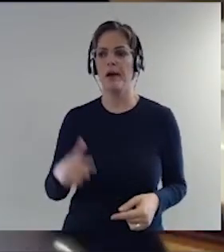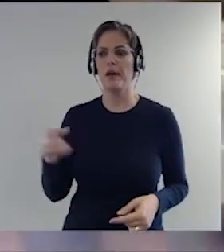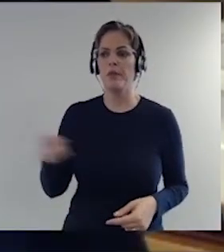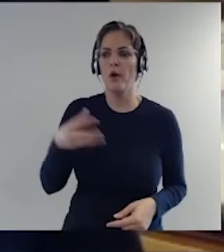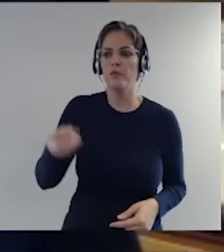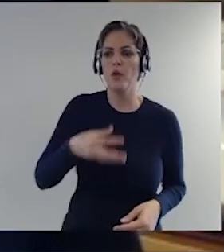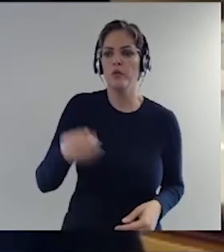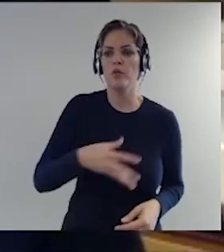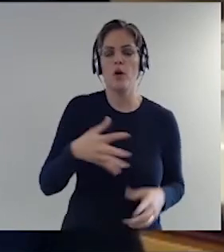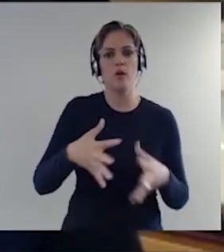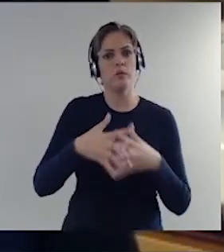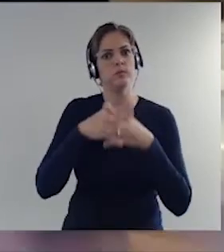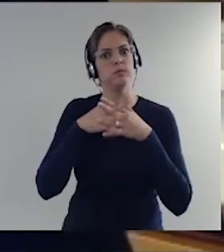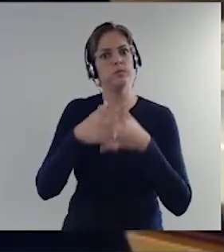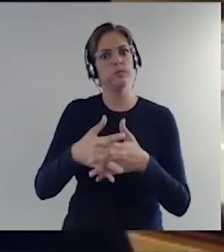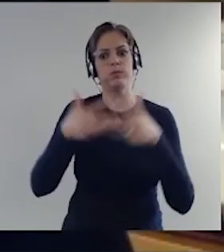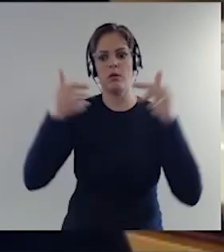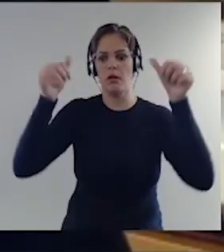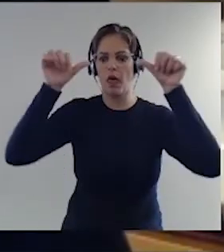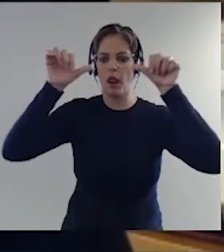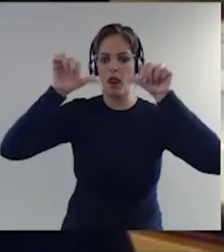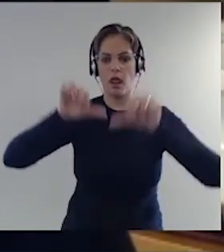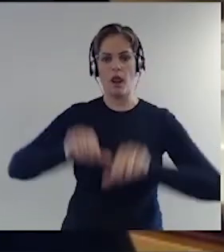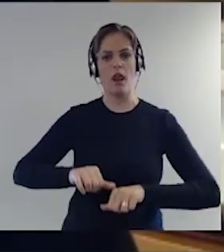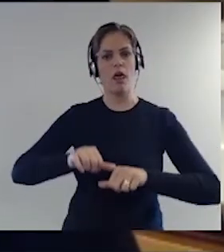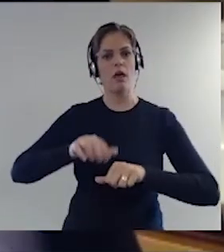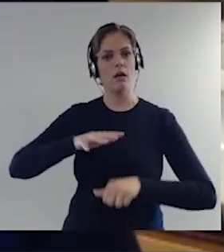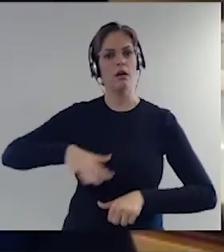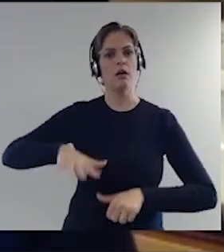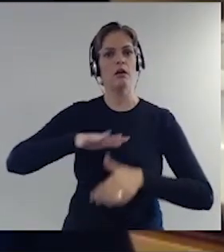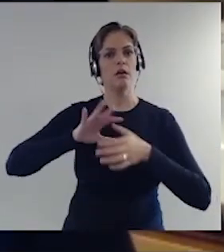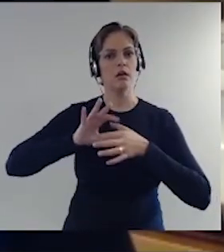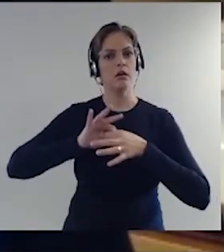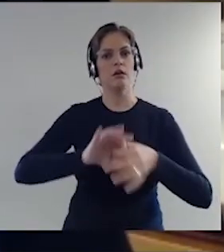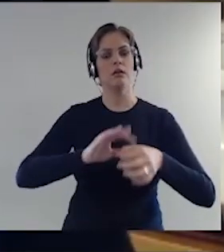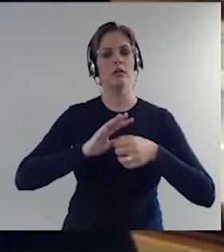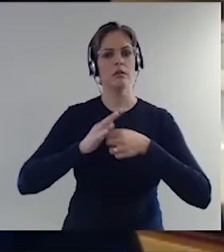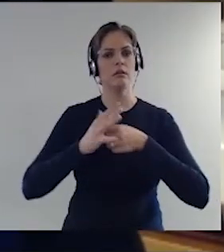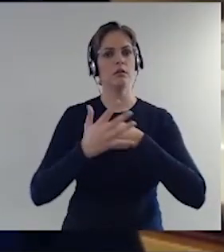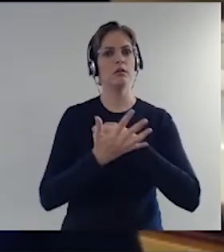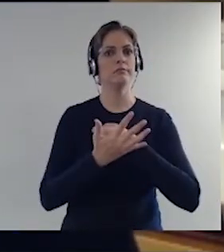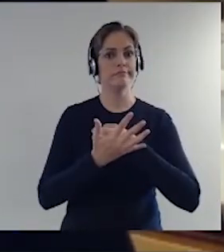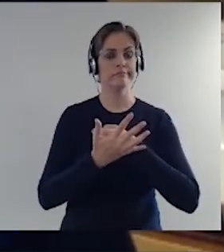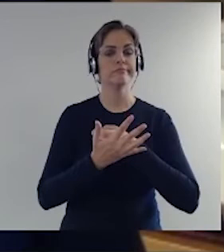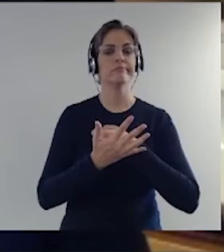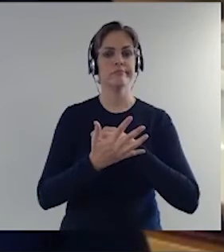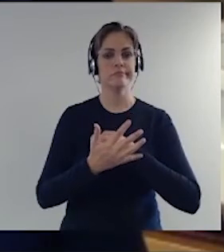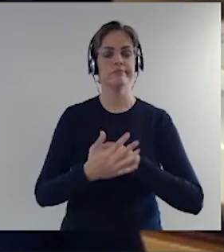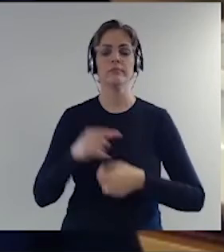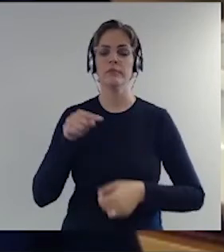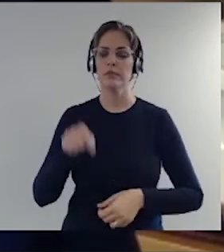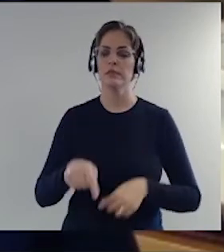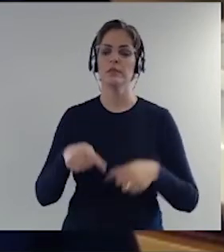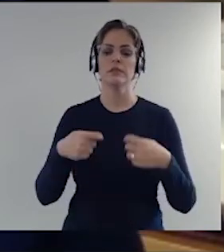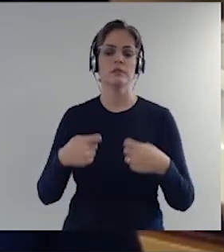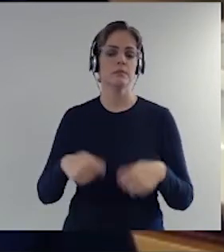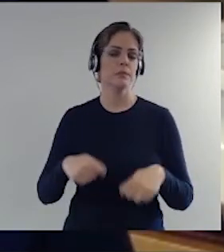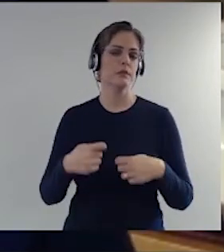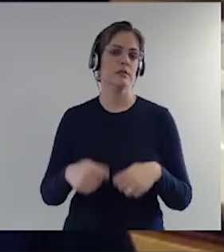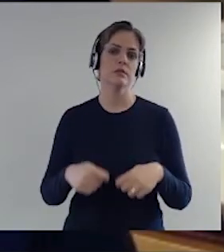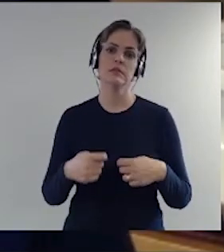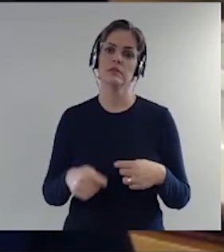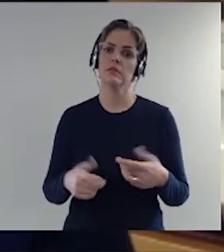um pandemônio dentro da pandemia. E esse pandemônio dentro da pandemia é que precisa, de alguma forma,